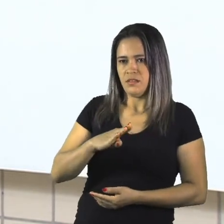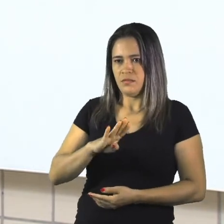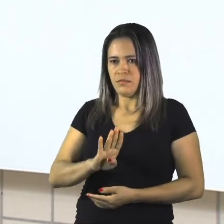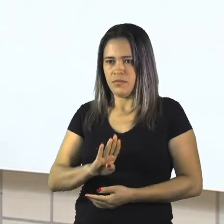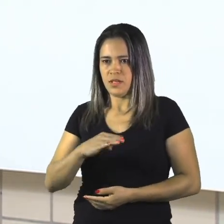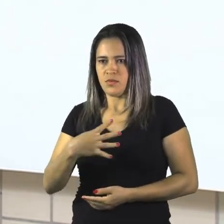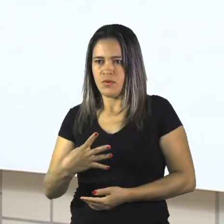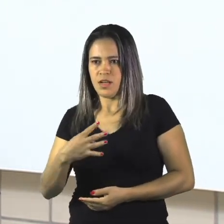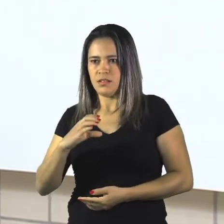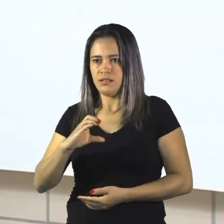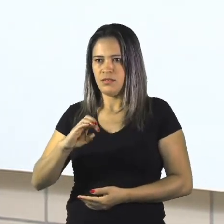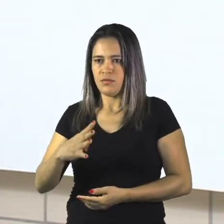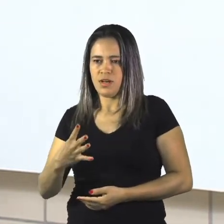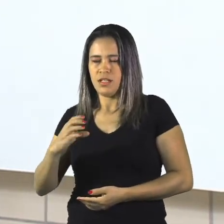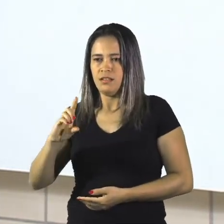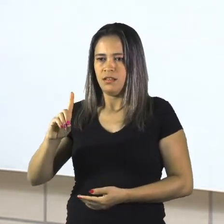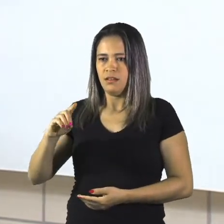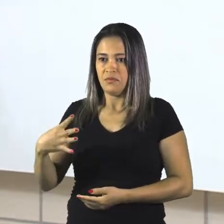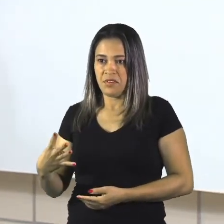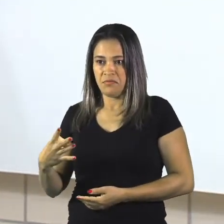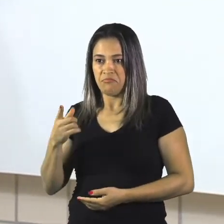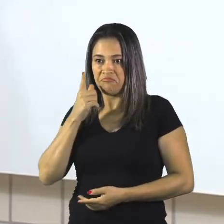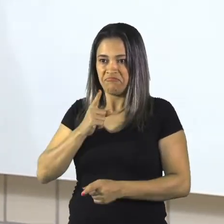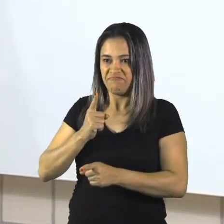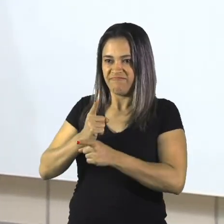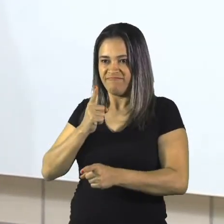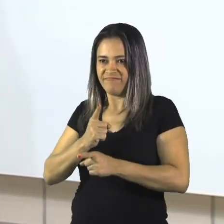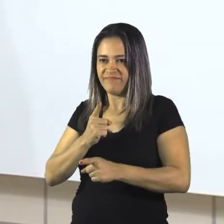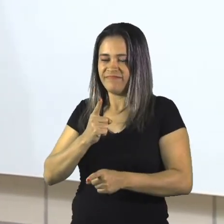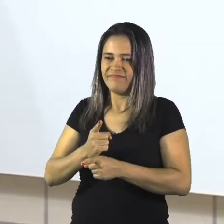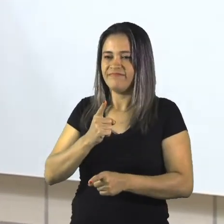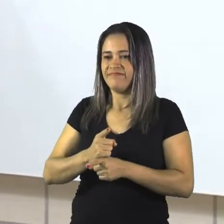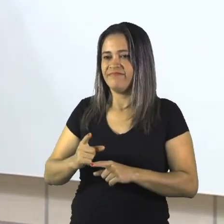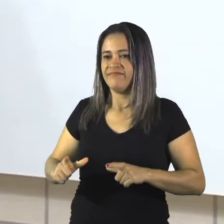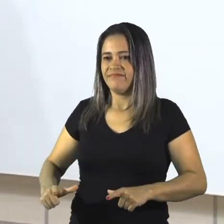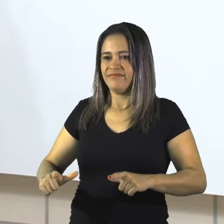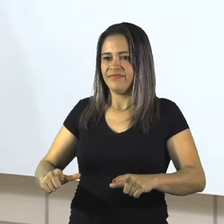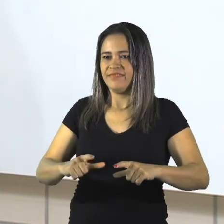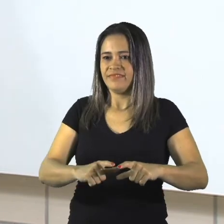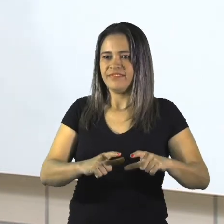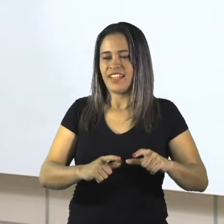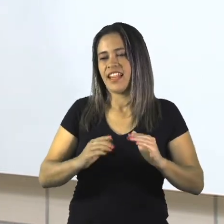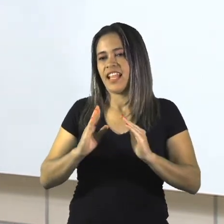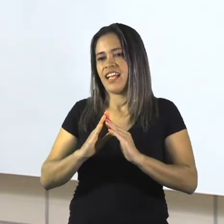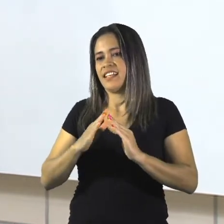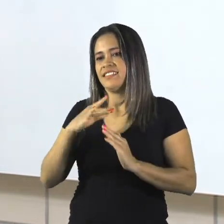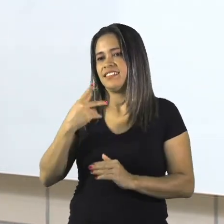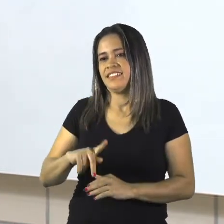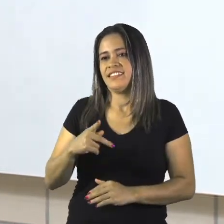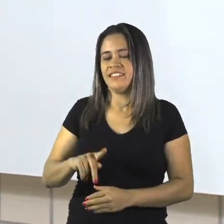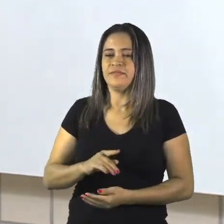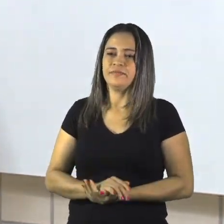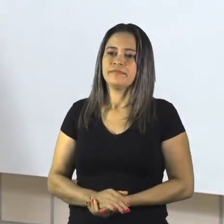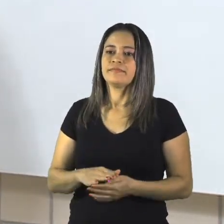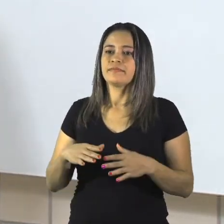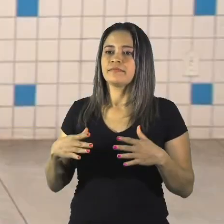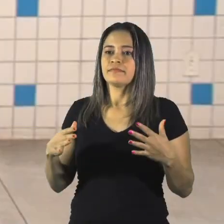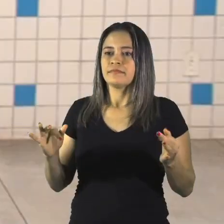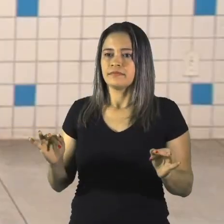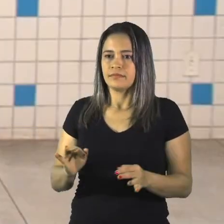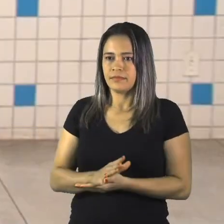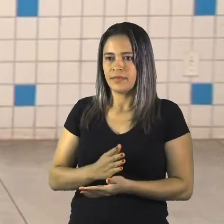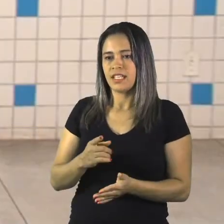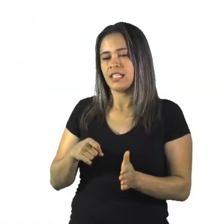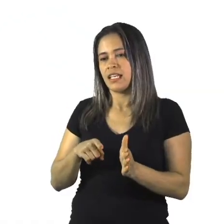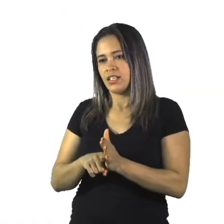né? Consegui localizar todo o percurso dele na lajota da mãe dele, né? Para terminar essa última